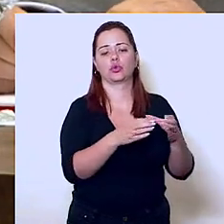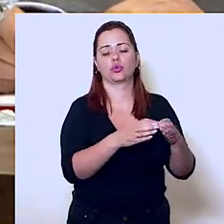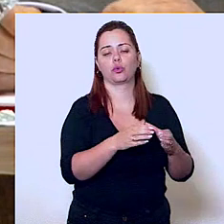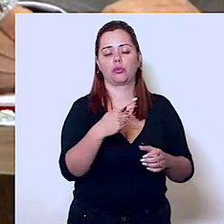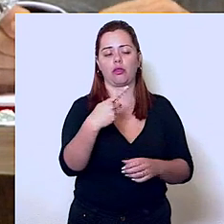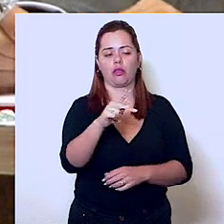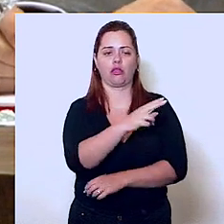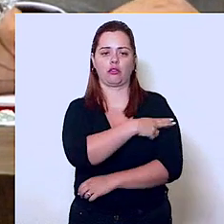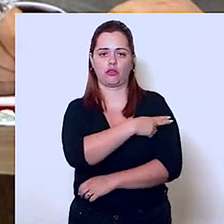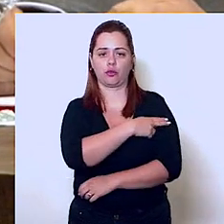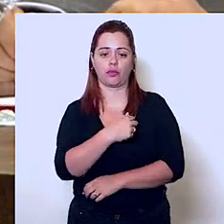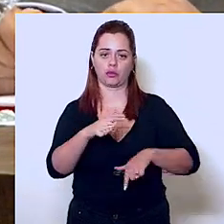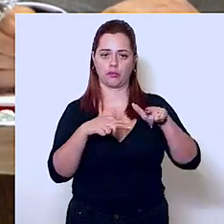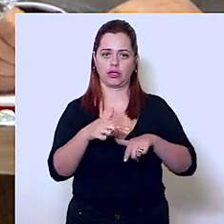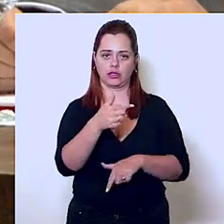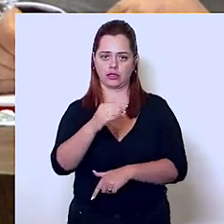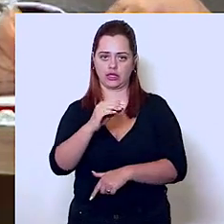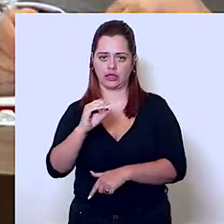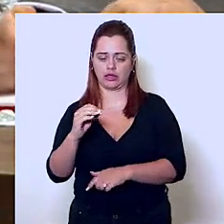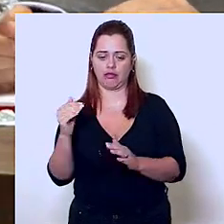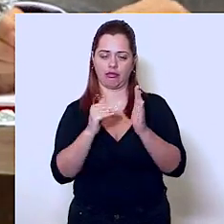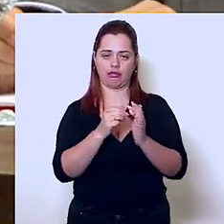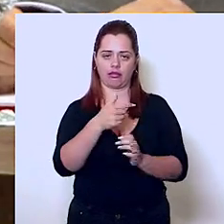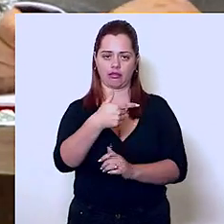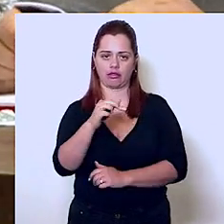70 a 73, como o Pedro Luiz, acho que